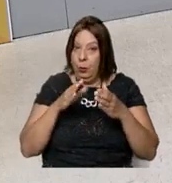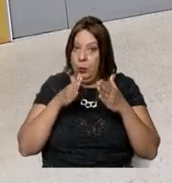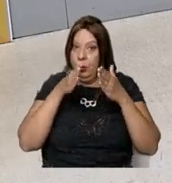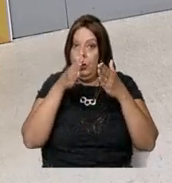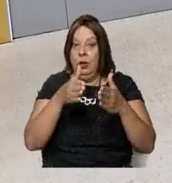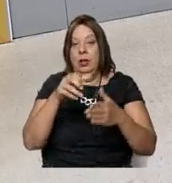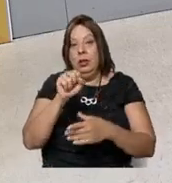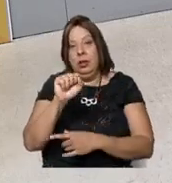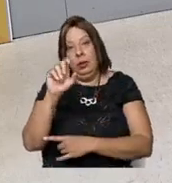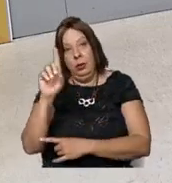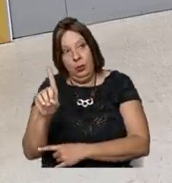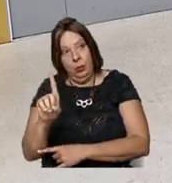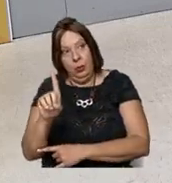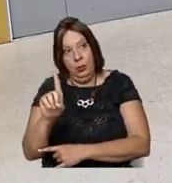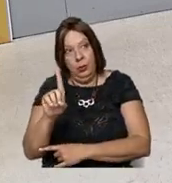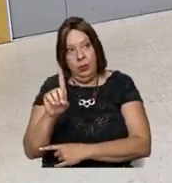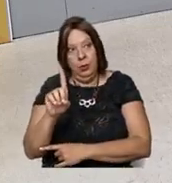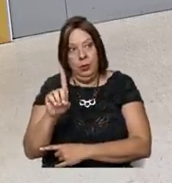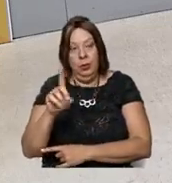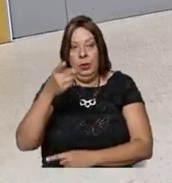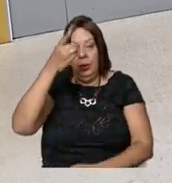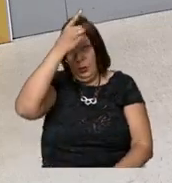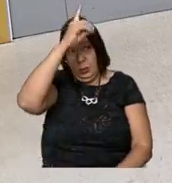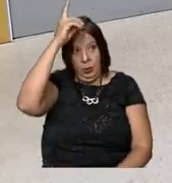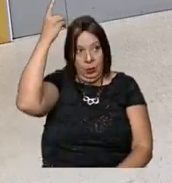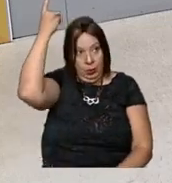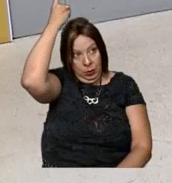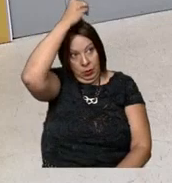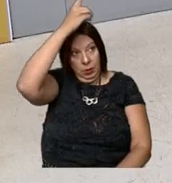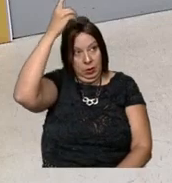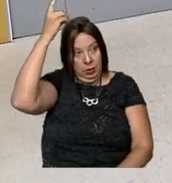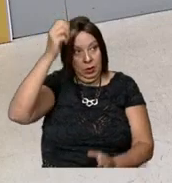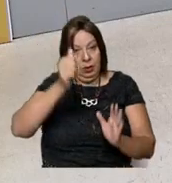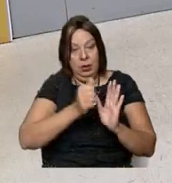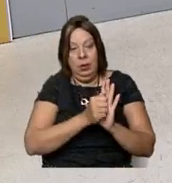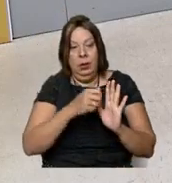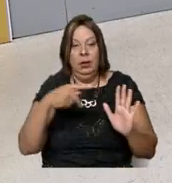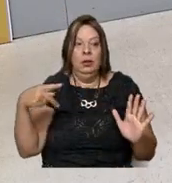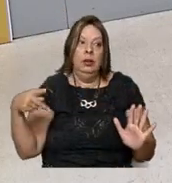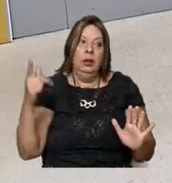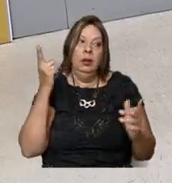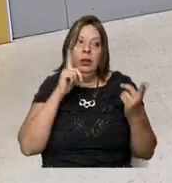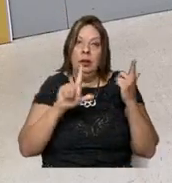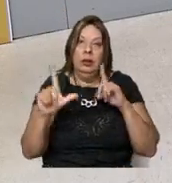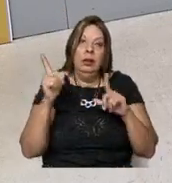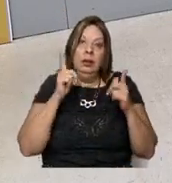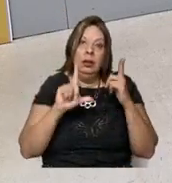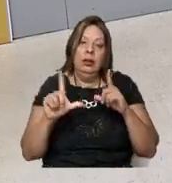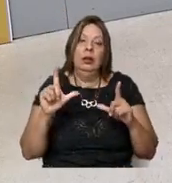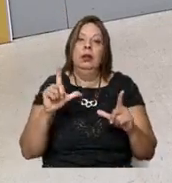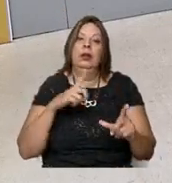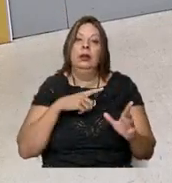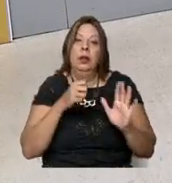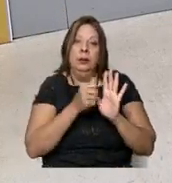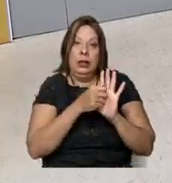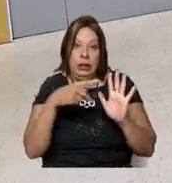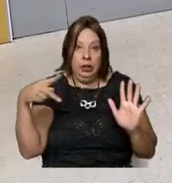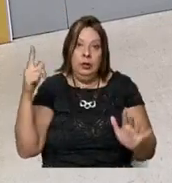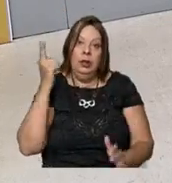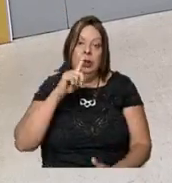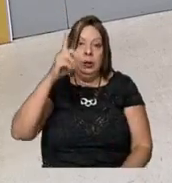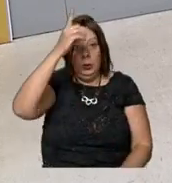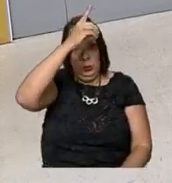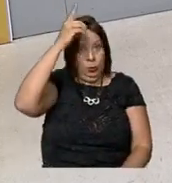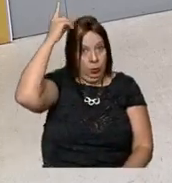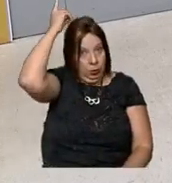do céu. Vamos vai fazer a festa de Nossa Senhora também, das Dores. Né? Pelo aplicativo, né, Júnior? Contemplado lá de Dores foi pelo aplicativo. Mas